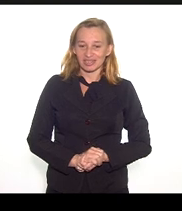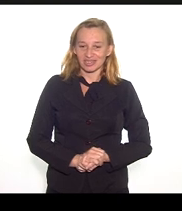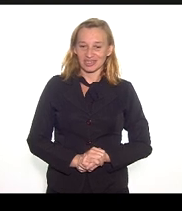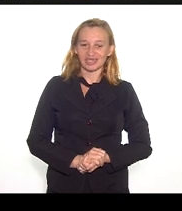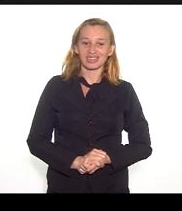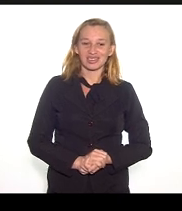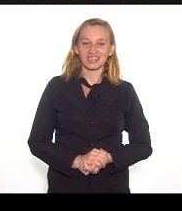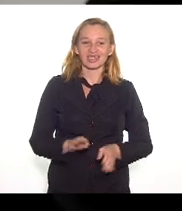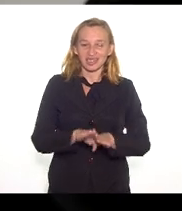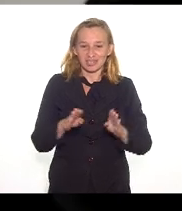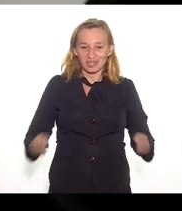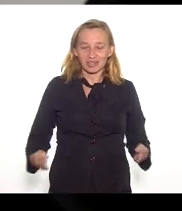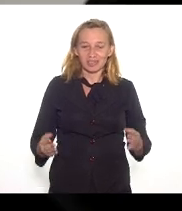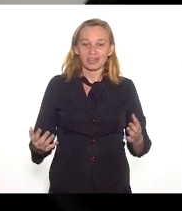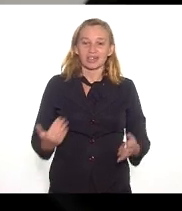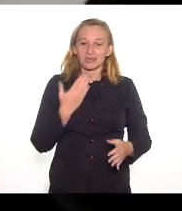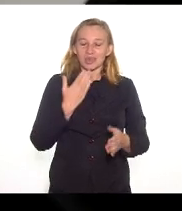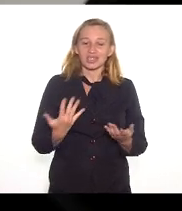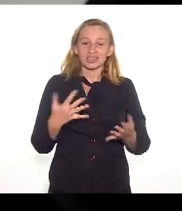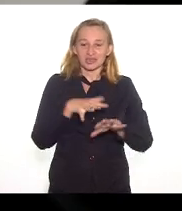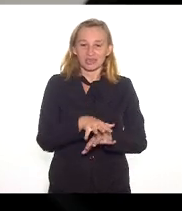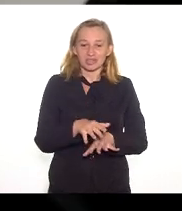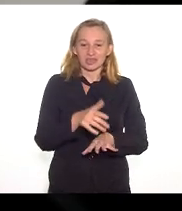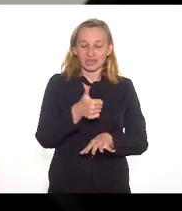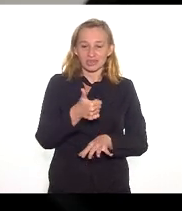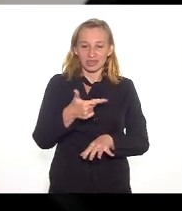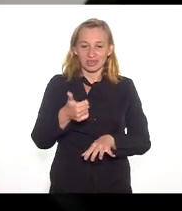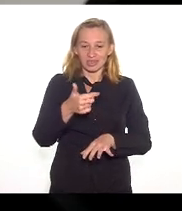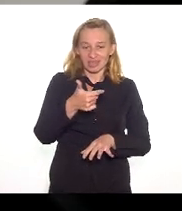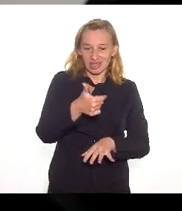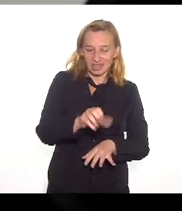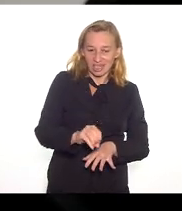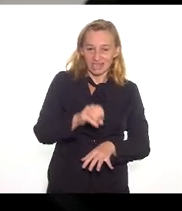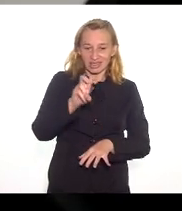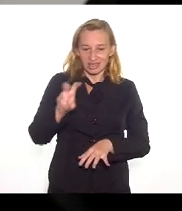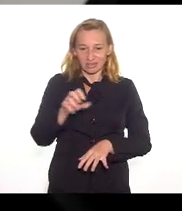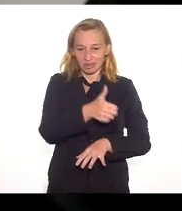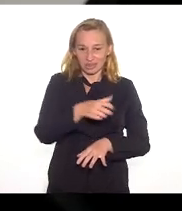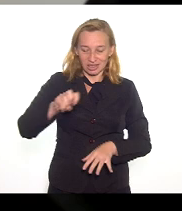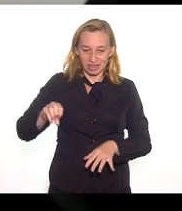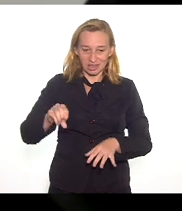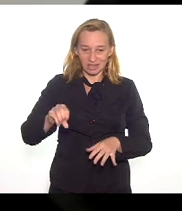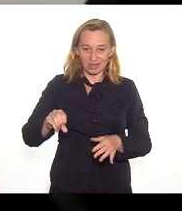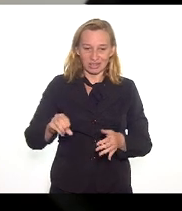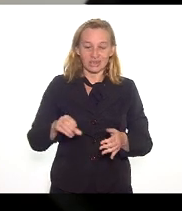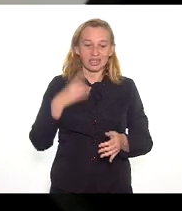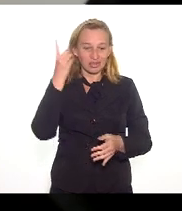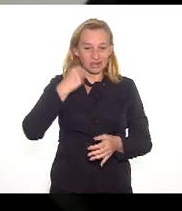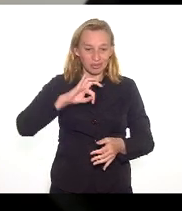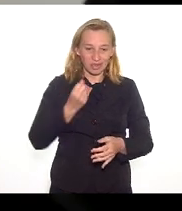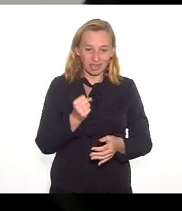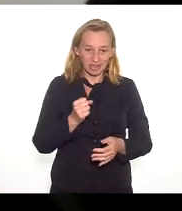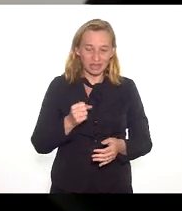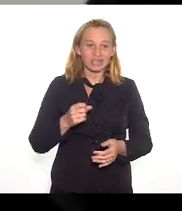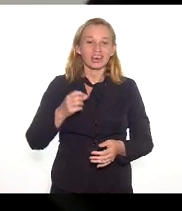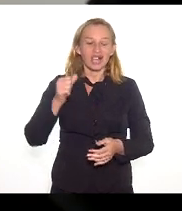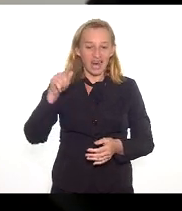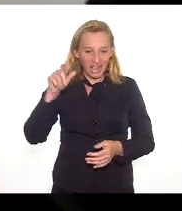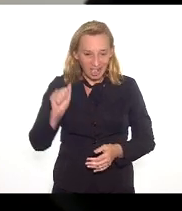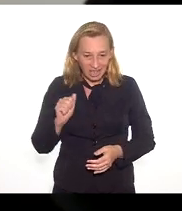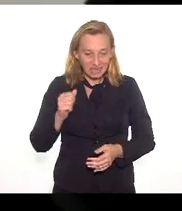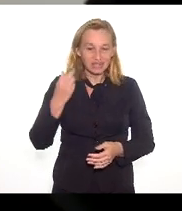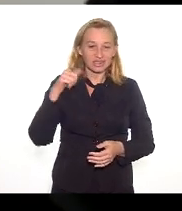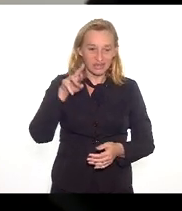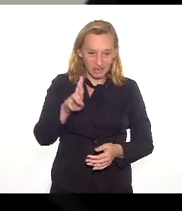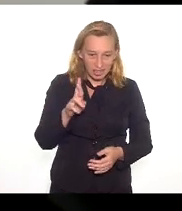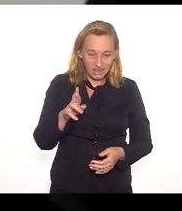há sobre a mesa pedido de inclusão do PL 1205 de 19. Senhores que aprovam, deputada Marta Rocha, deputada Alana, deputado